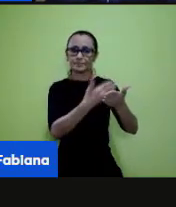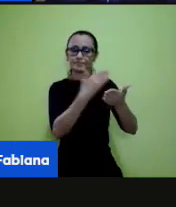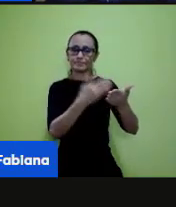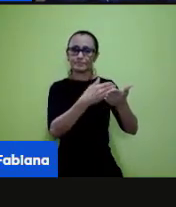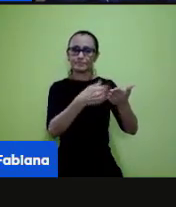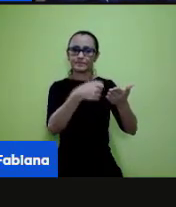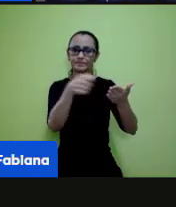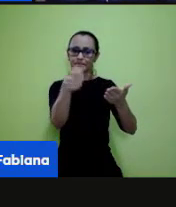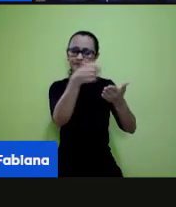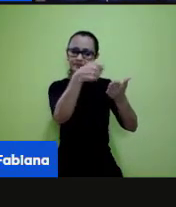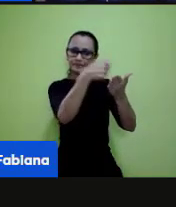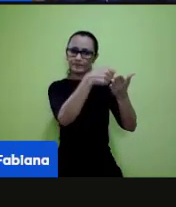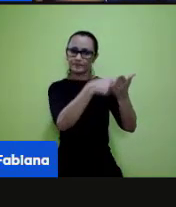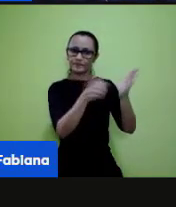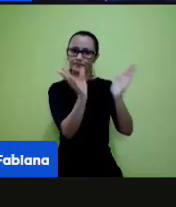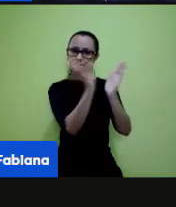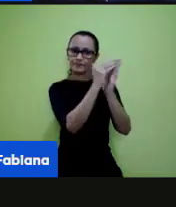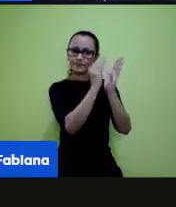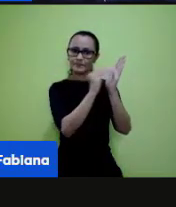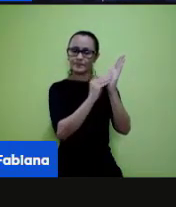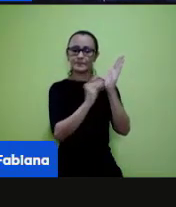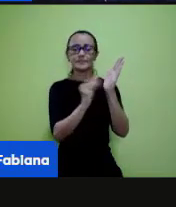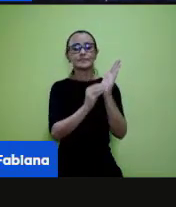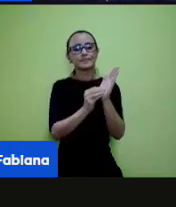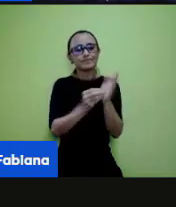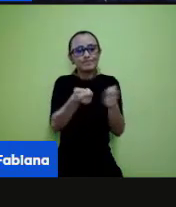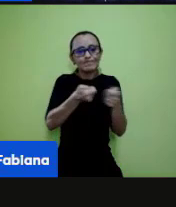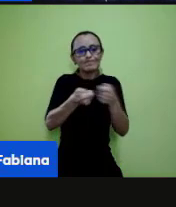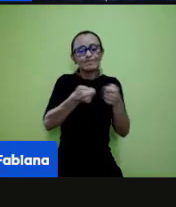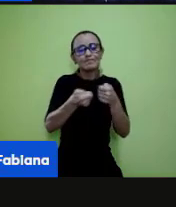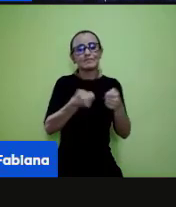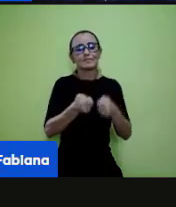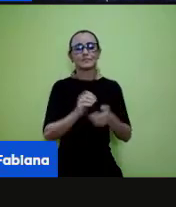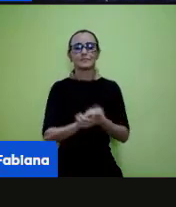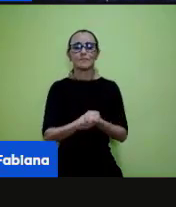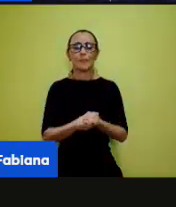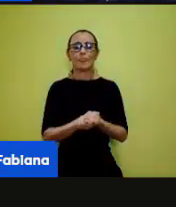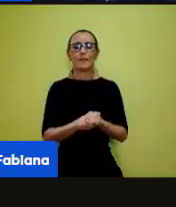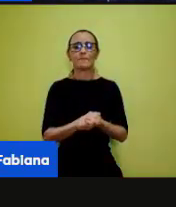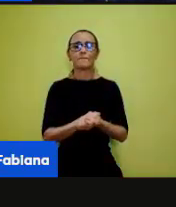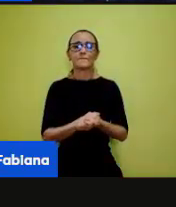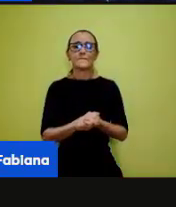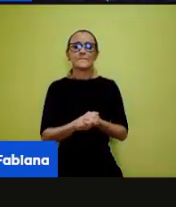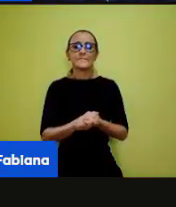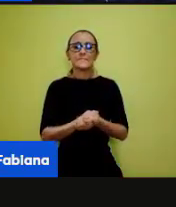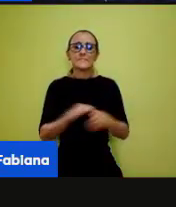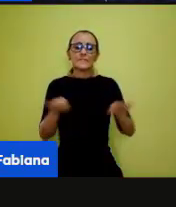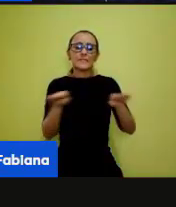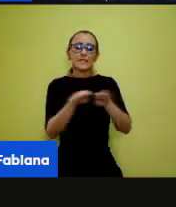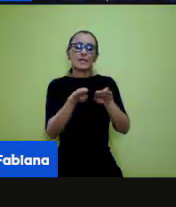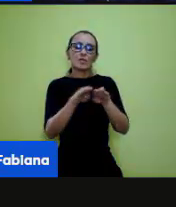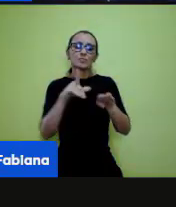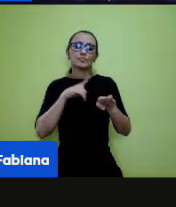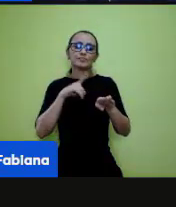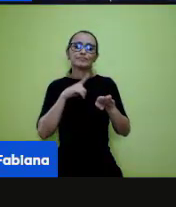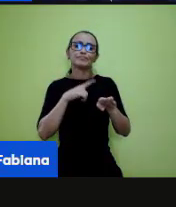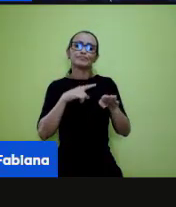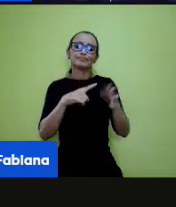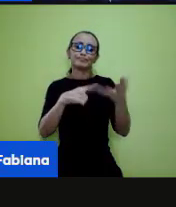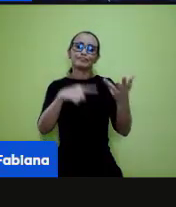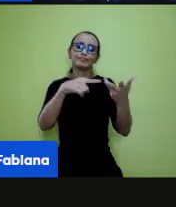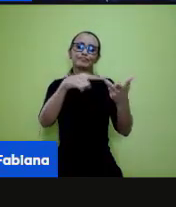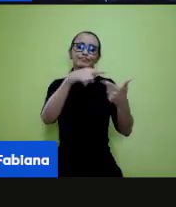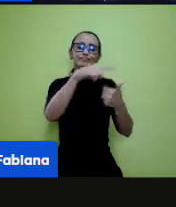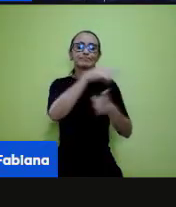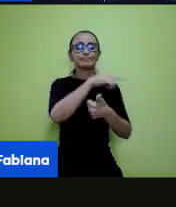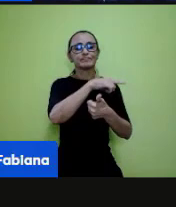gente ter o controle desses possíveis criadouros. Nós temos alguns controles no Programa Nacional de Controle da Dengue, dentre